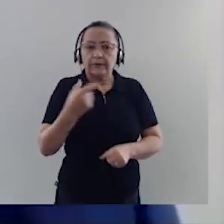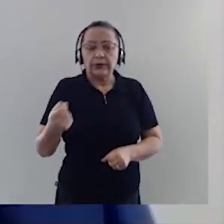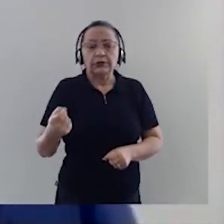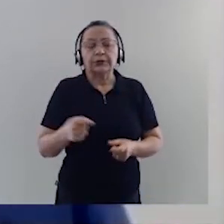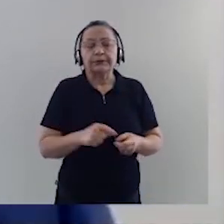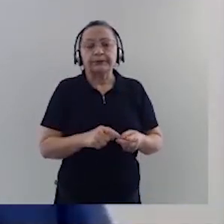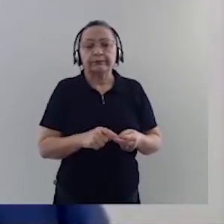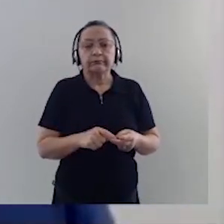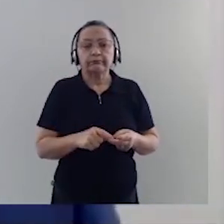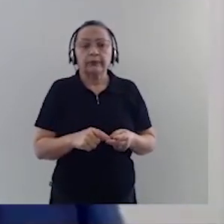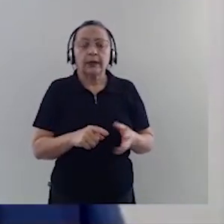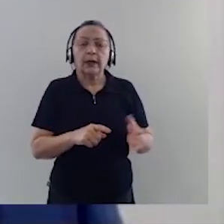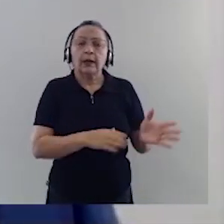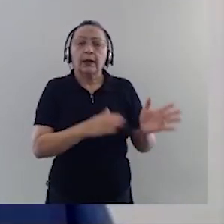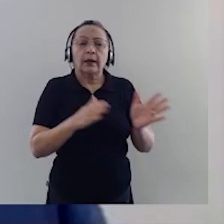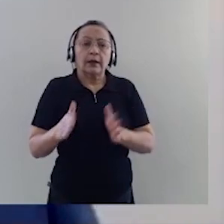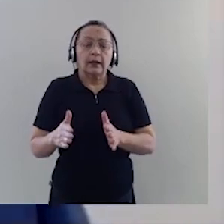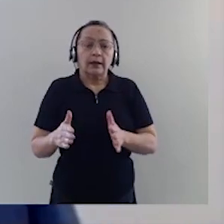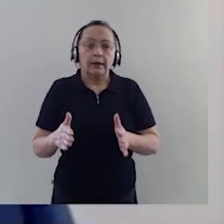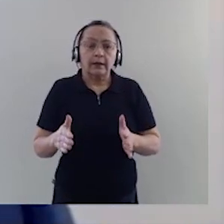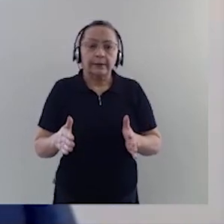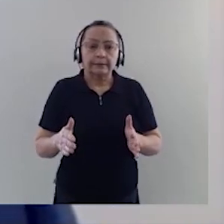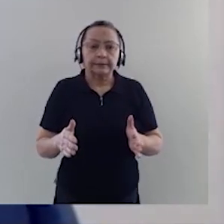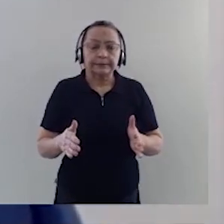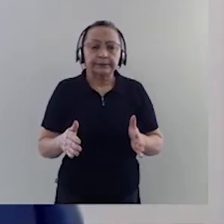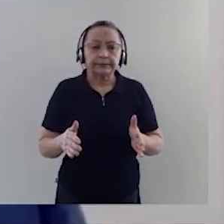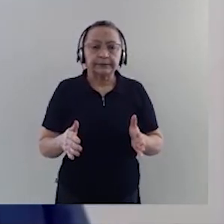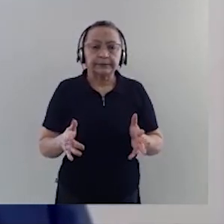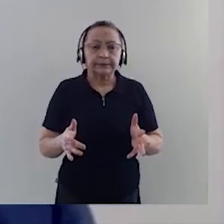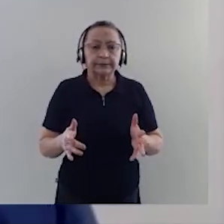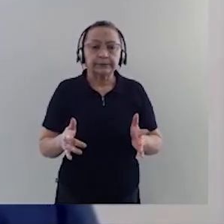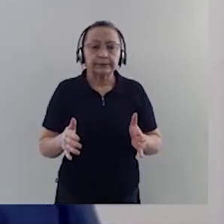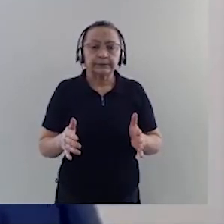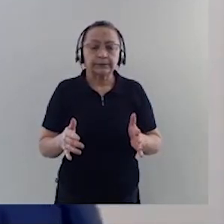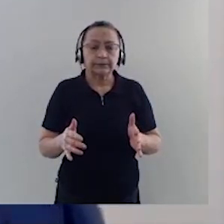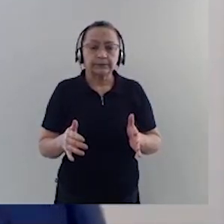correndo, nosso tempo é curto, né, presidente Fabrício?